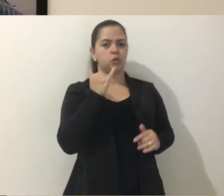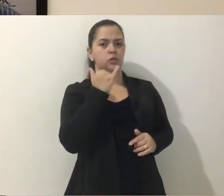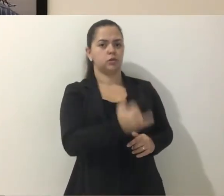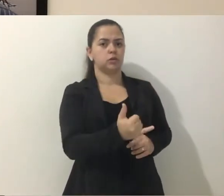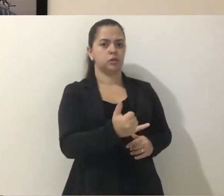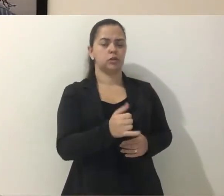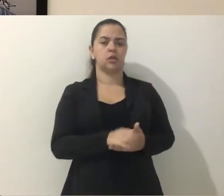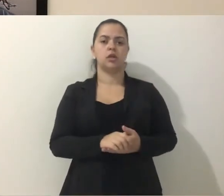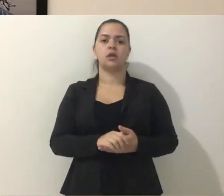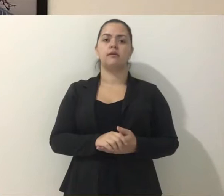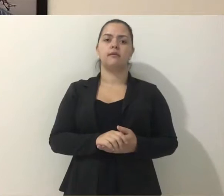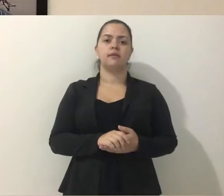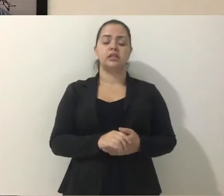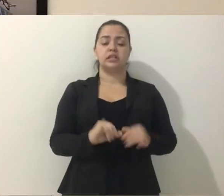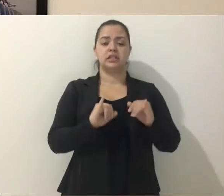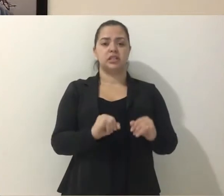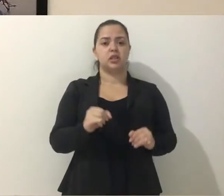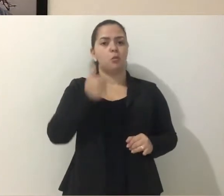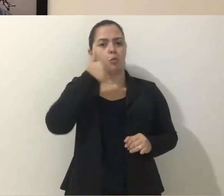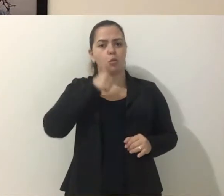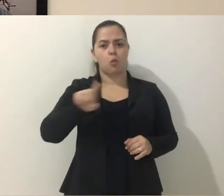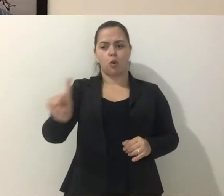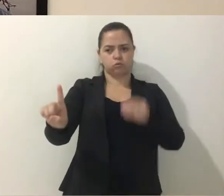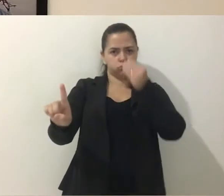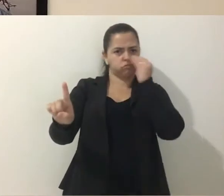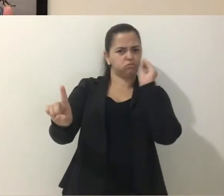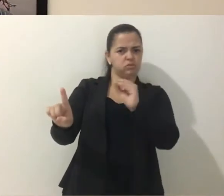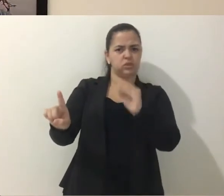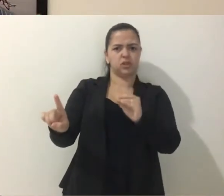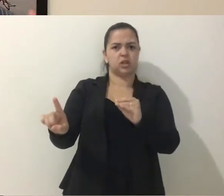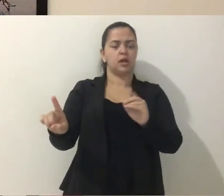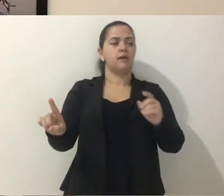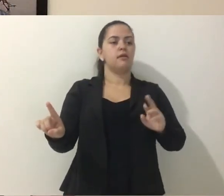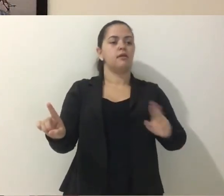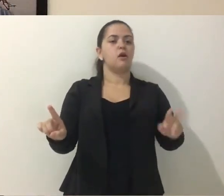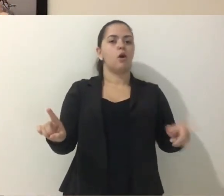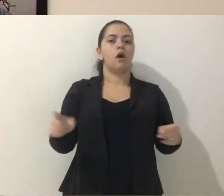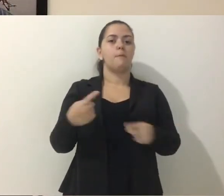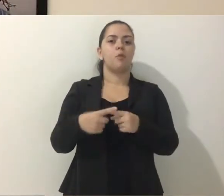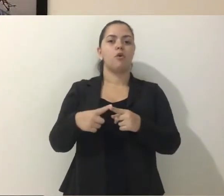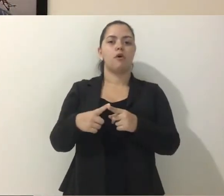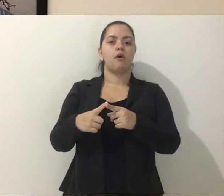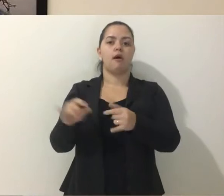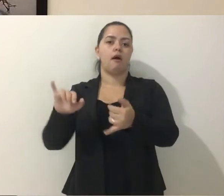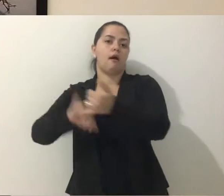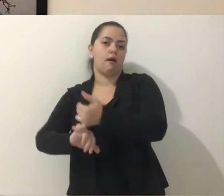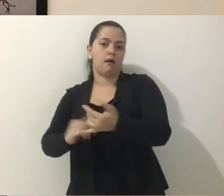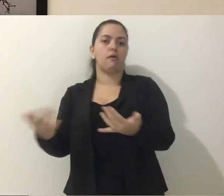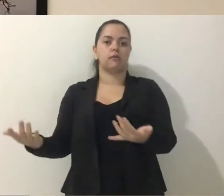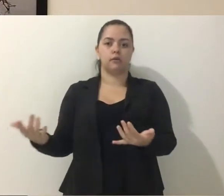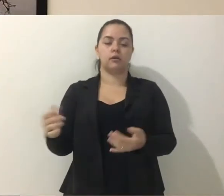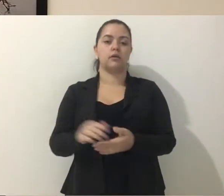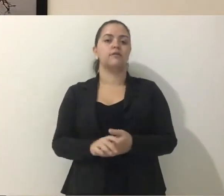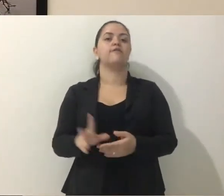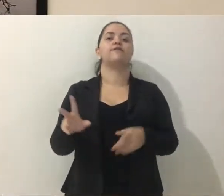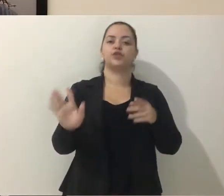quem repudiar a sua mulher, não sendo por causa de relações sexuais ilícitas e casar com outra, comete adultério. O